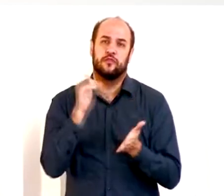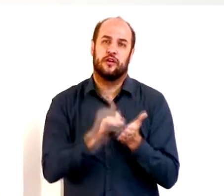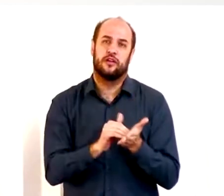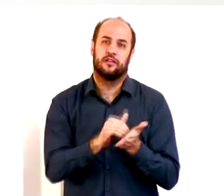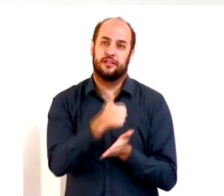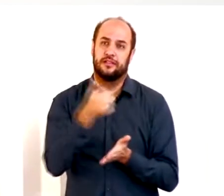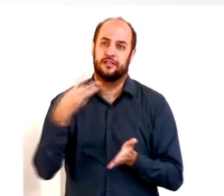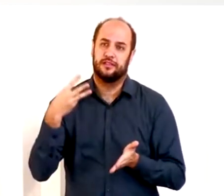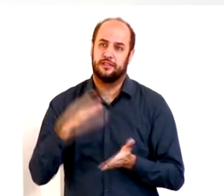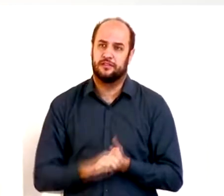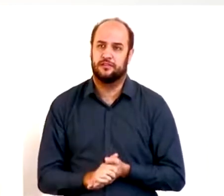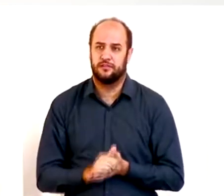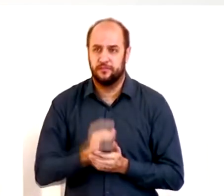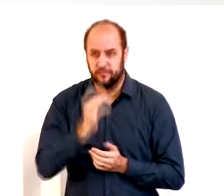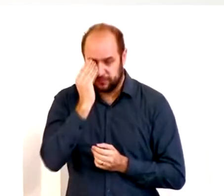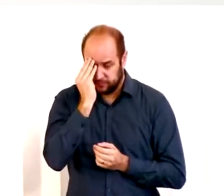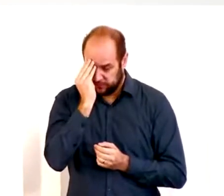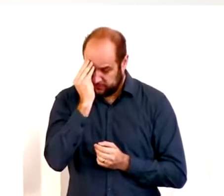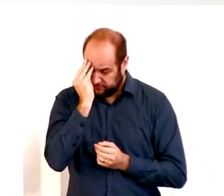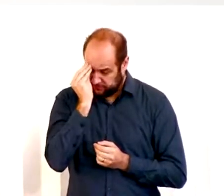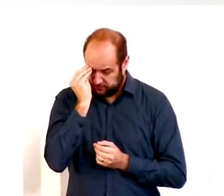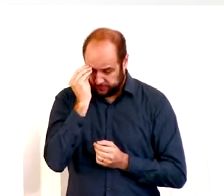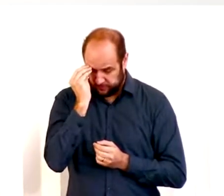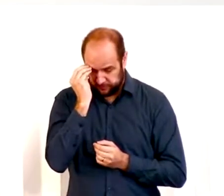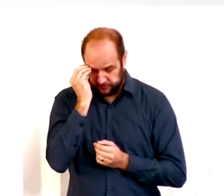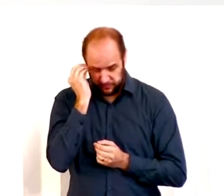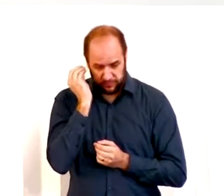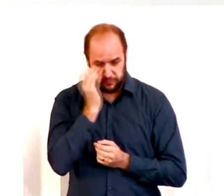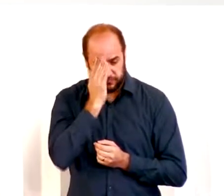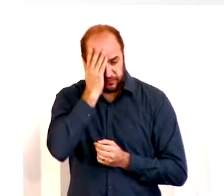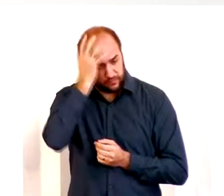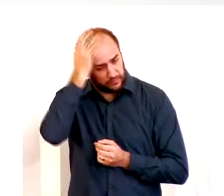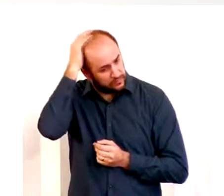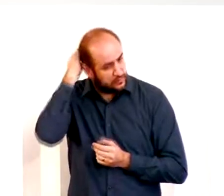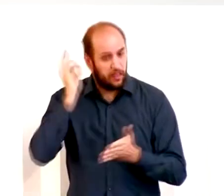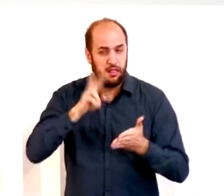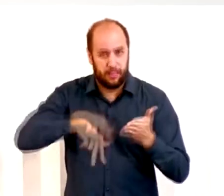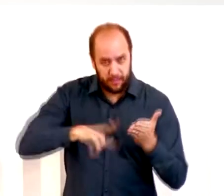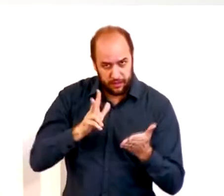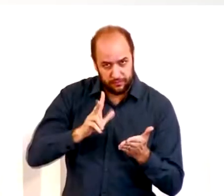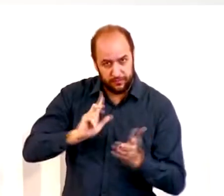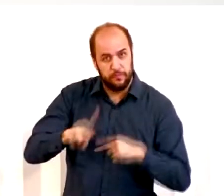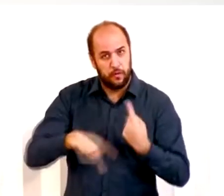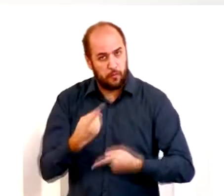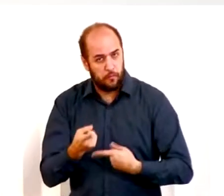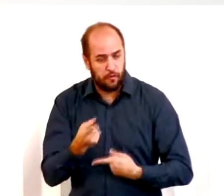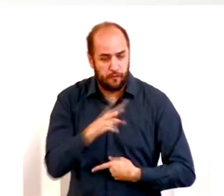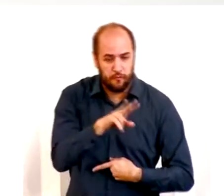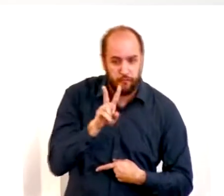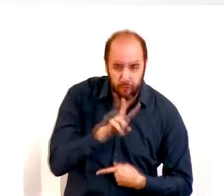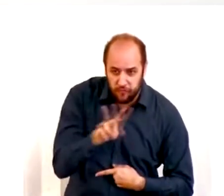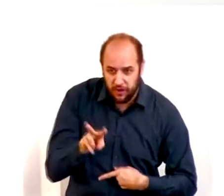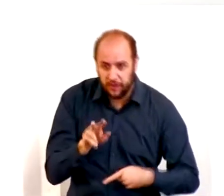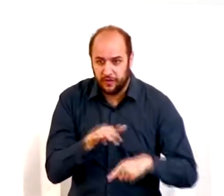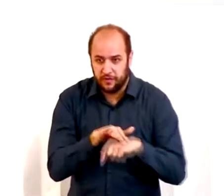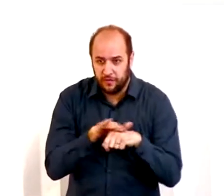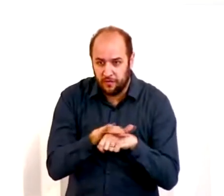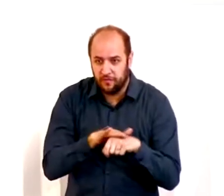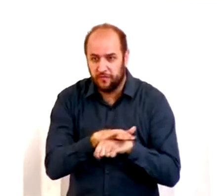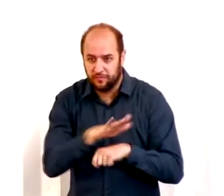o 13. Eu vou ler o texto, conversar com as crianças, como nós sempre fazemos,